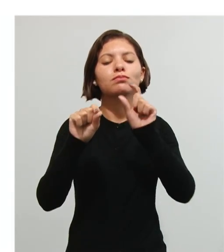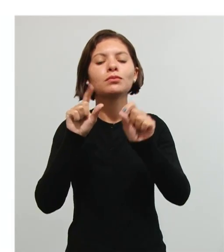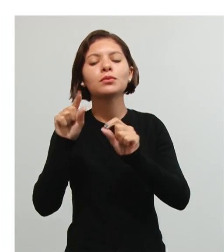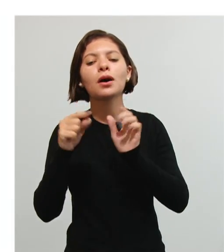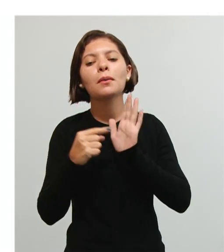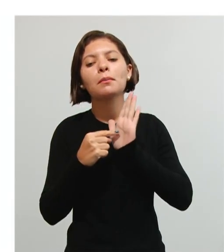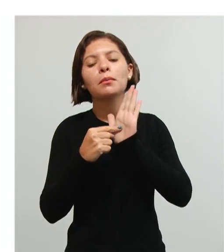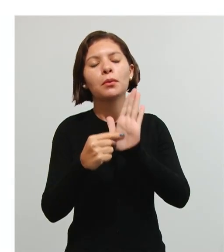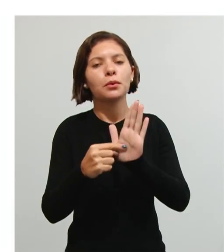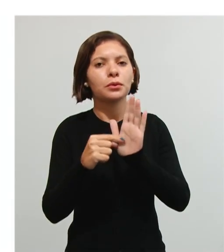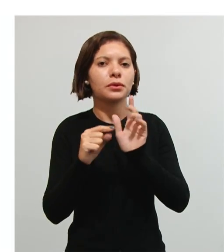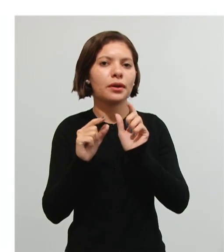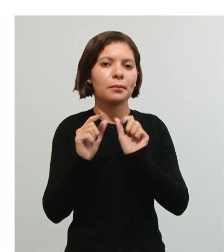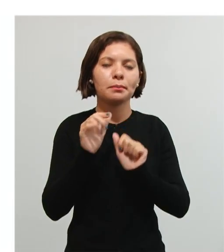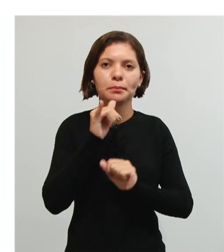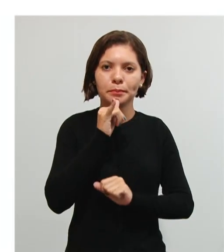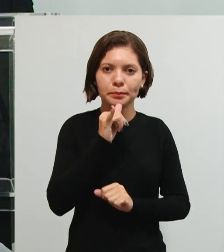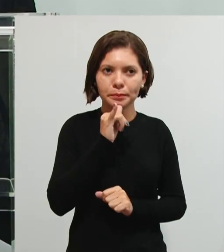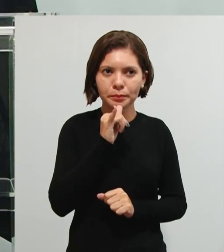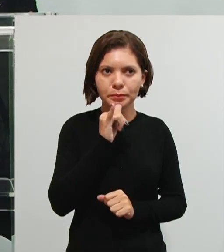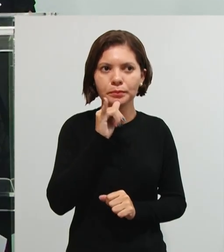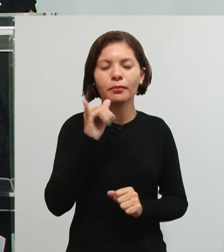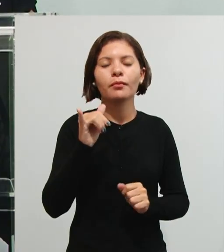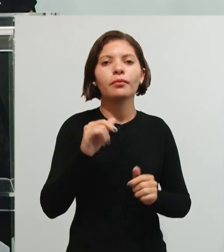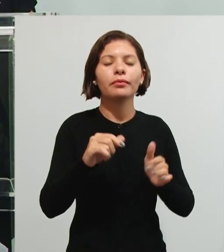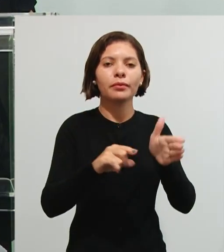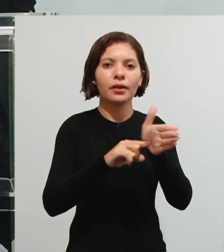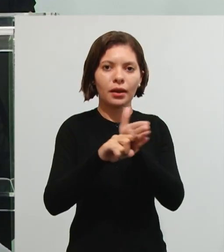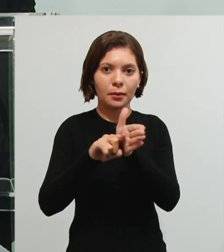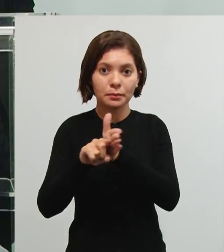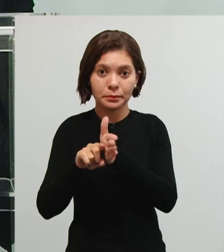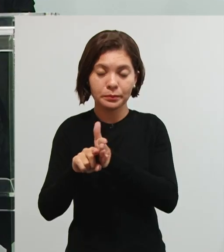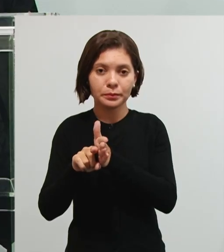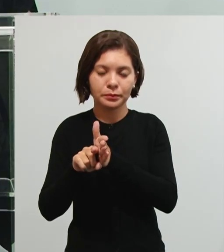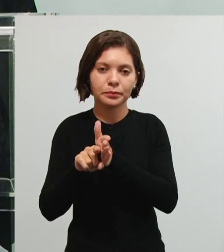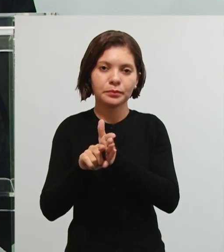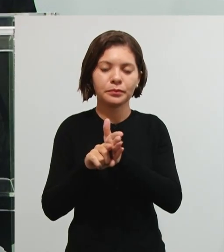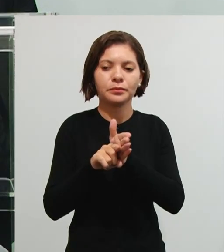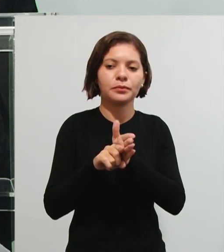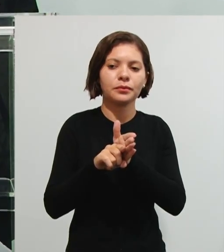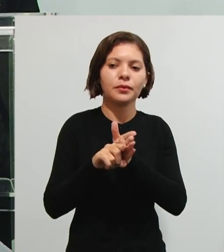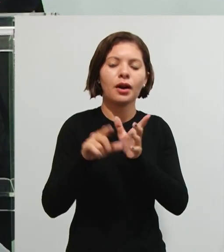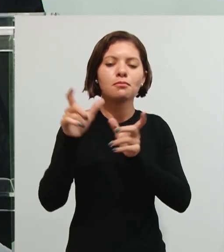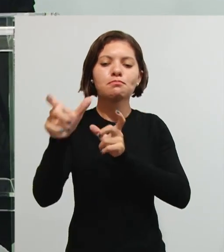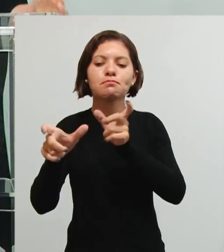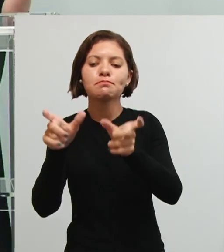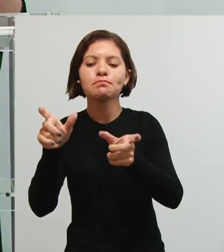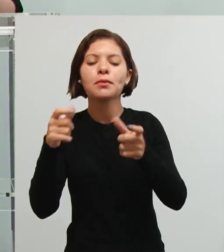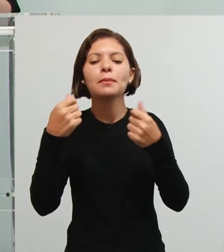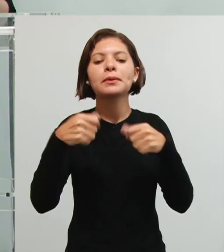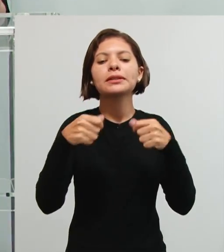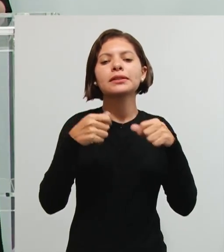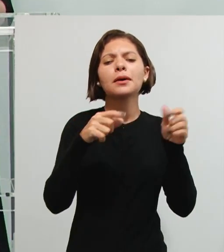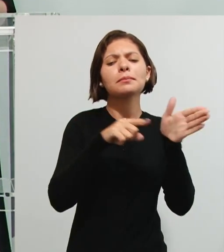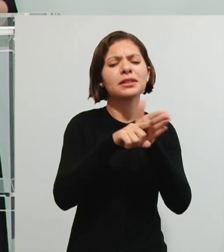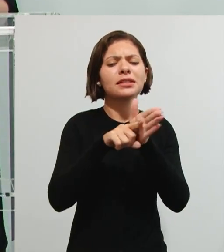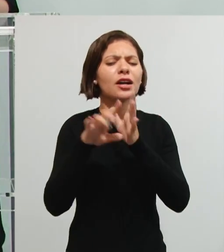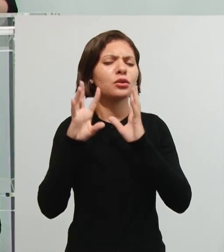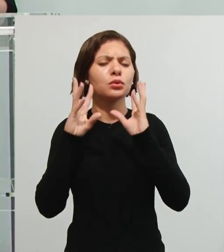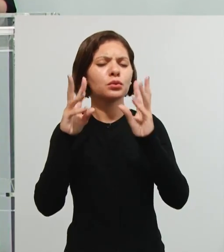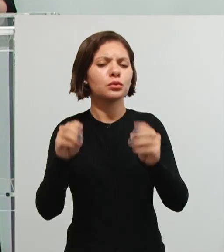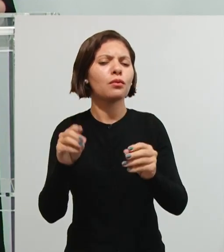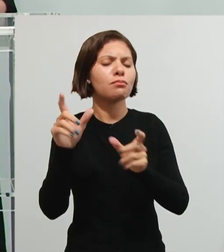amostra. Então, no caso da pesquisa com público, né? A gente precisa saber, a gente vai pesquisar todo o